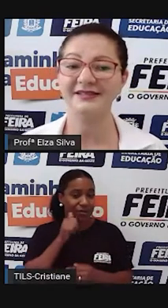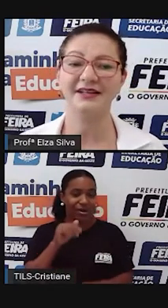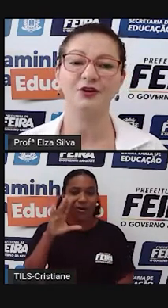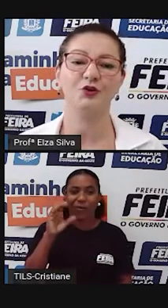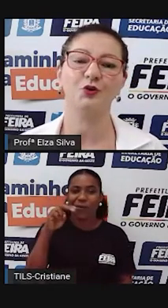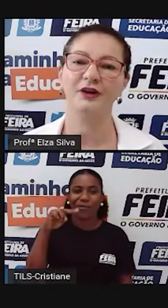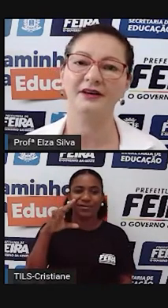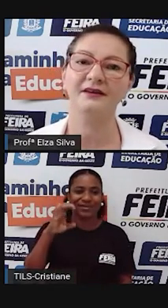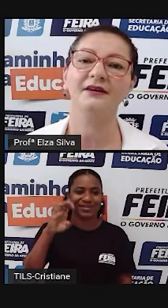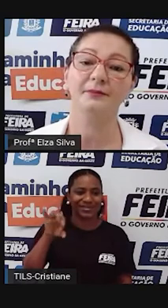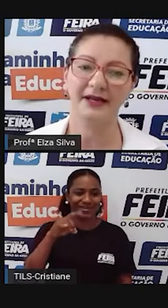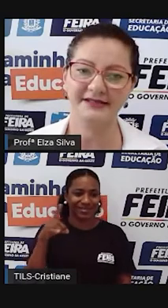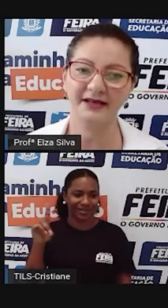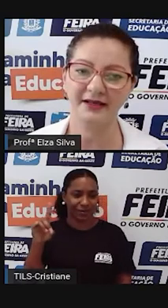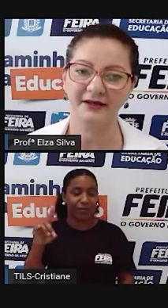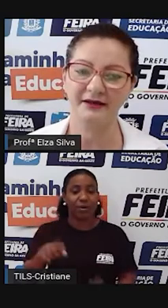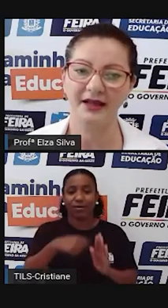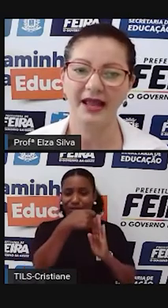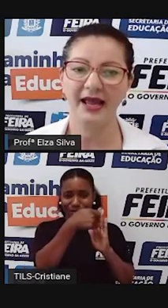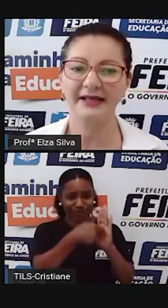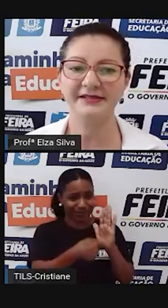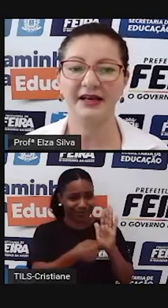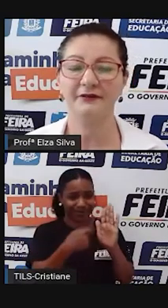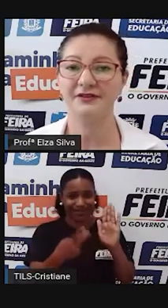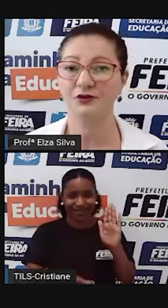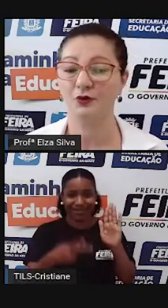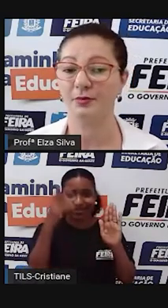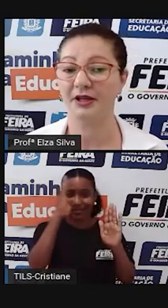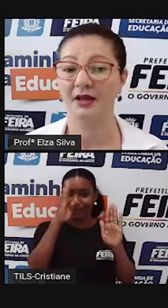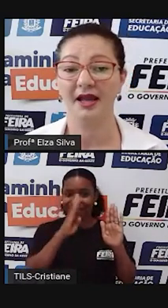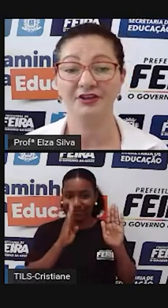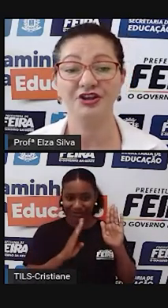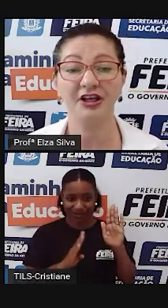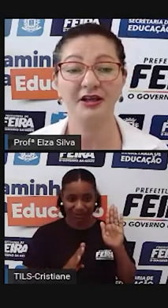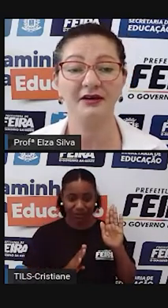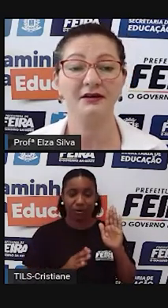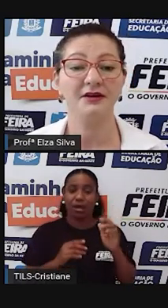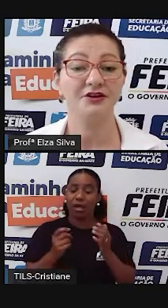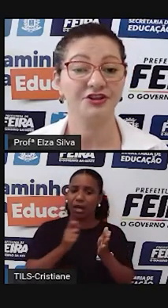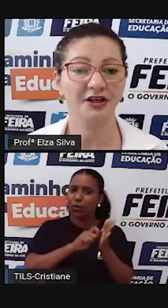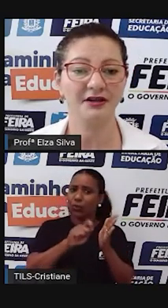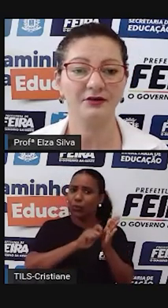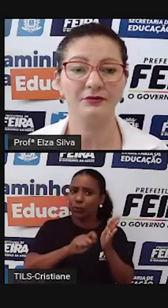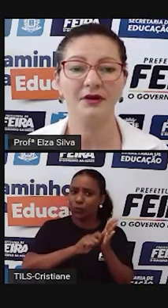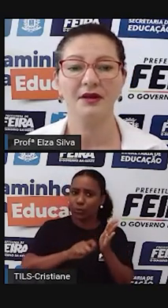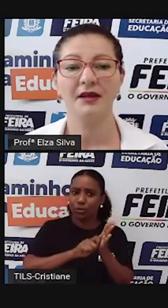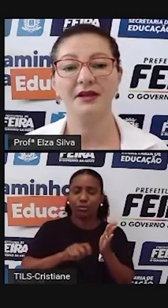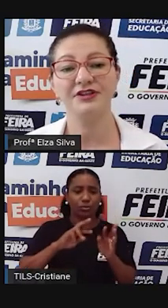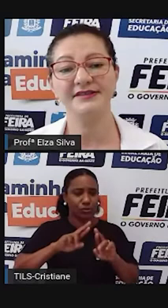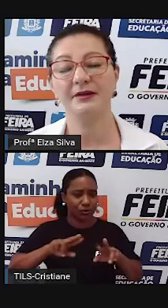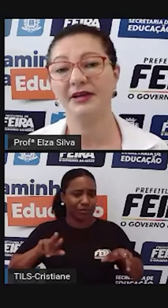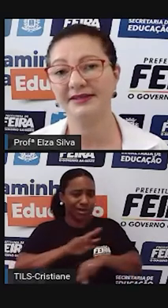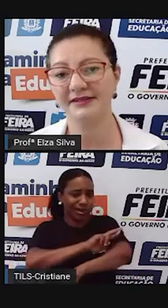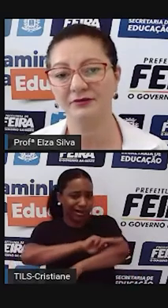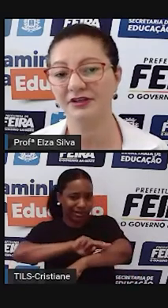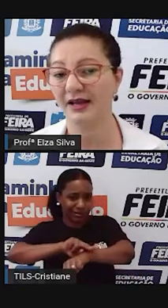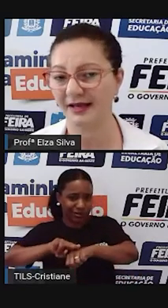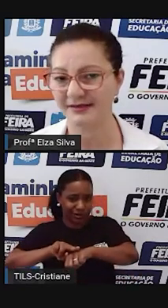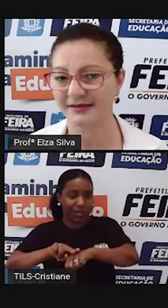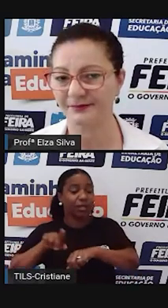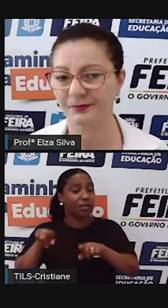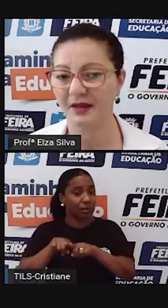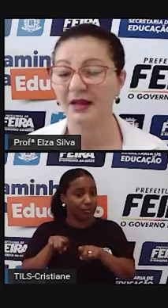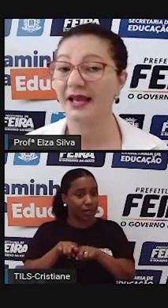uma escritora brasileira. Ela escreve sobre etnia, gênero e discriminação